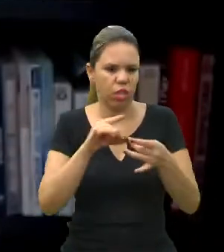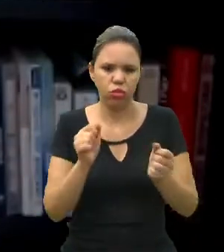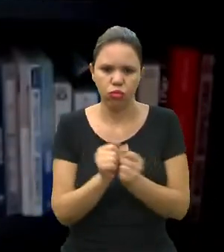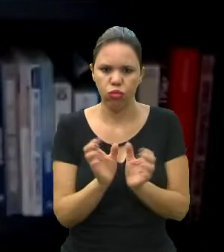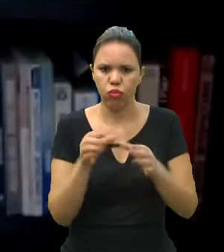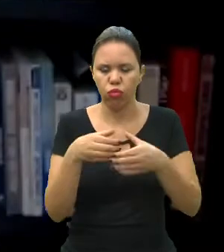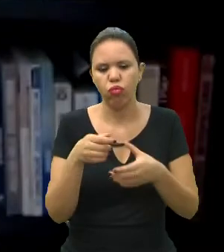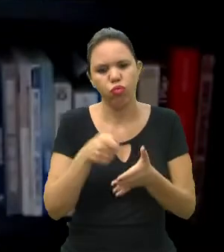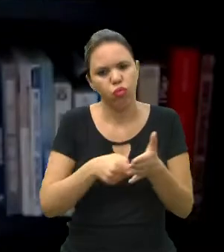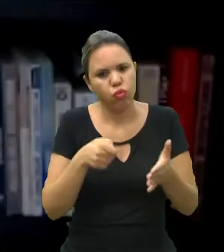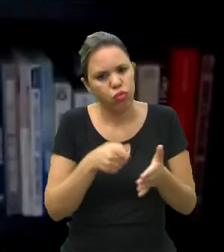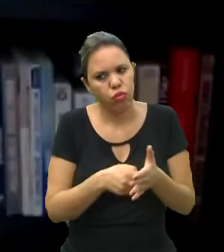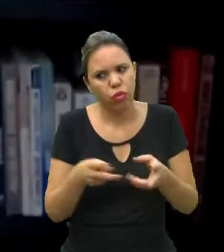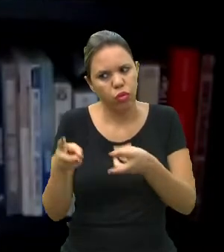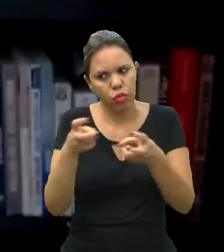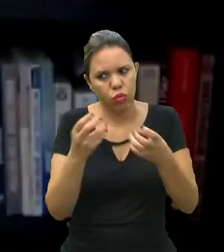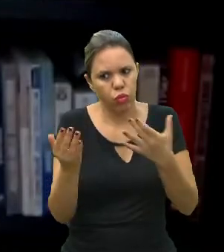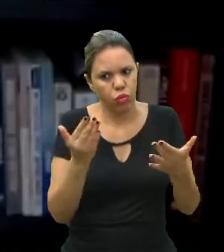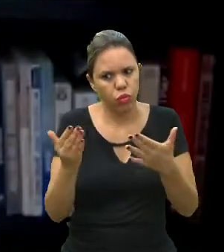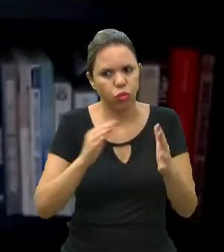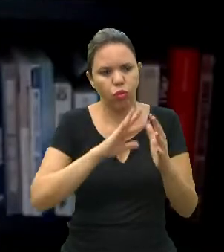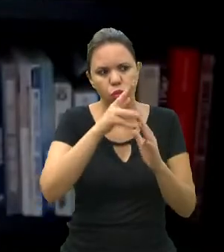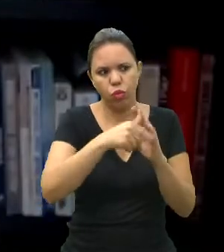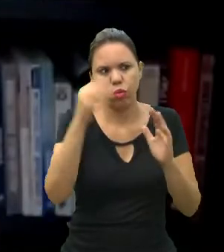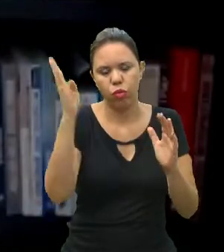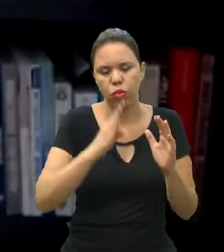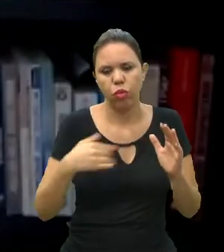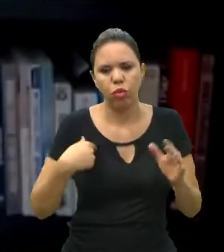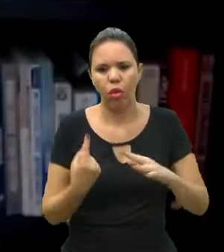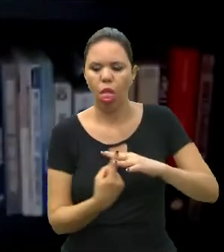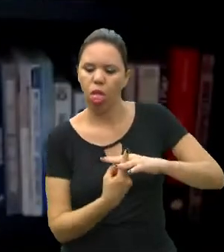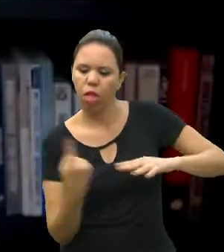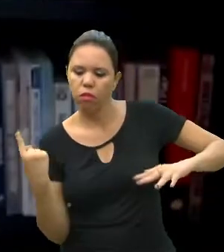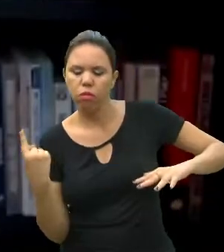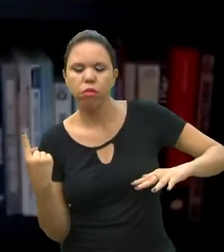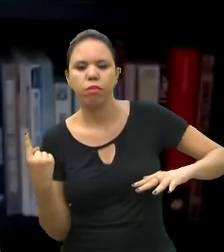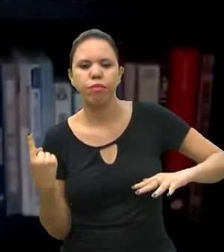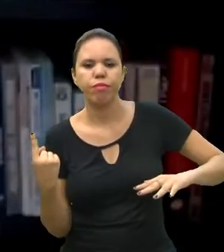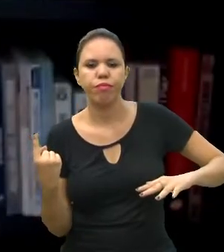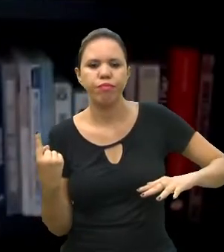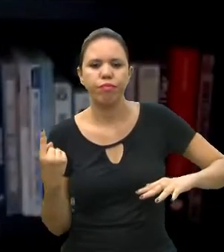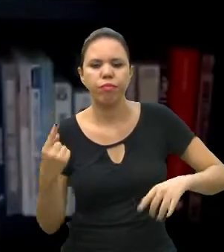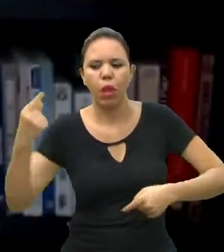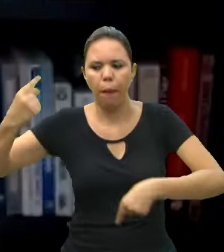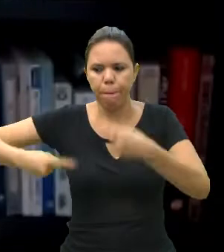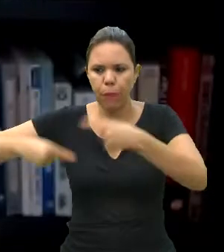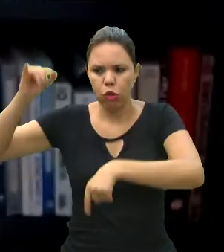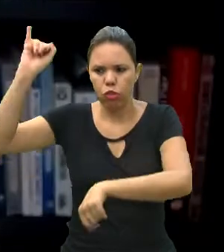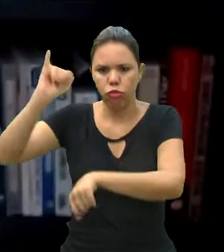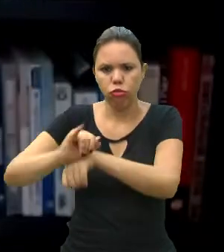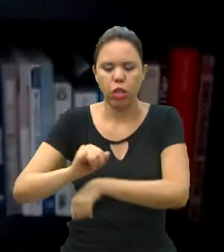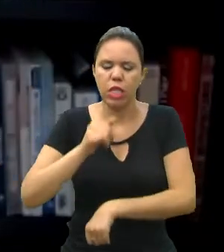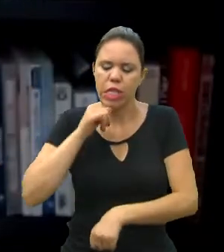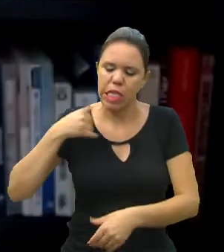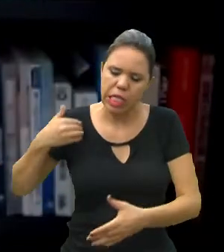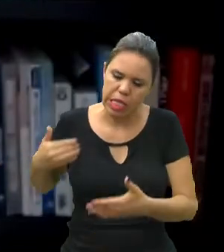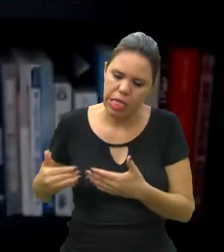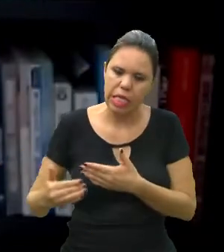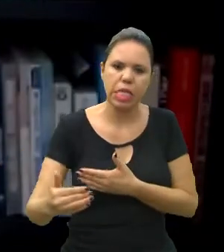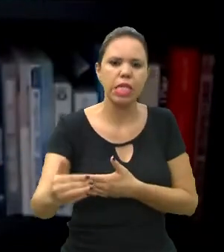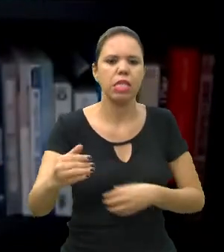observando exatamente no âmbito da questão ambiental brasileira. Ou seja, nós estamos excluídos da política internacional que